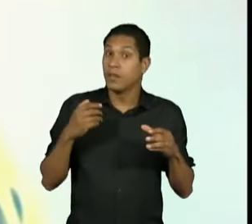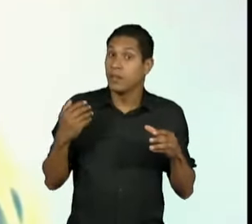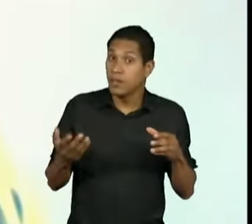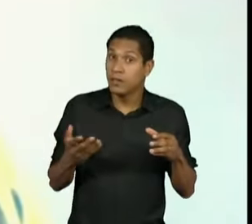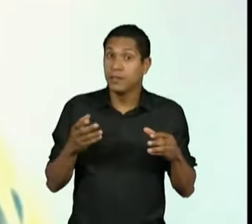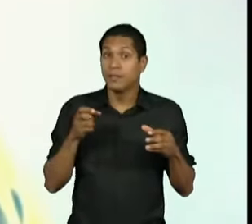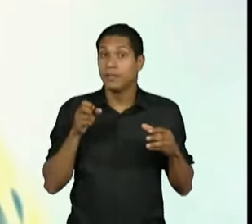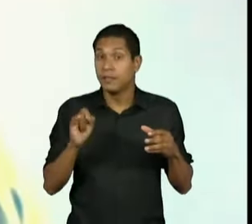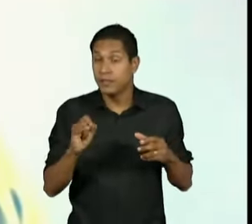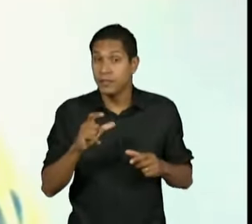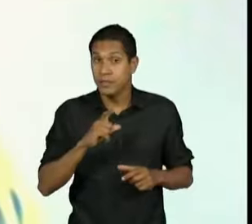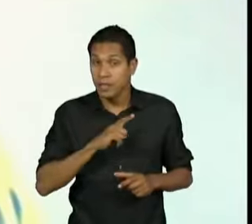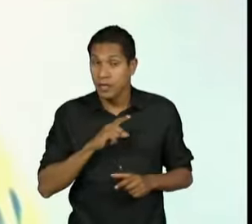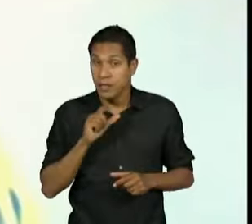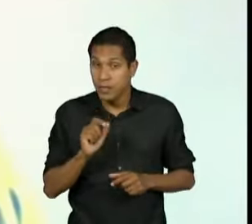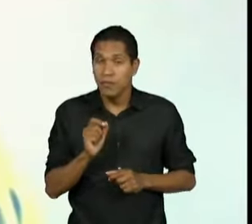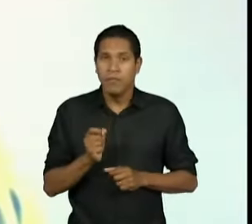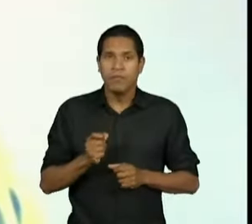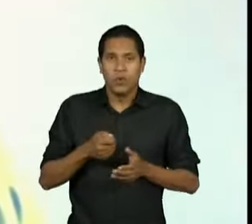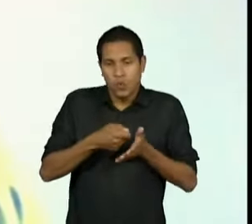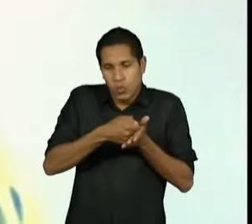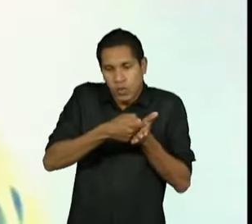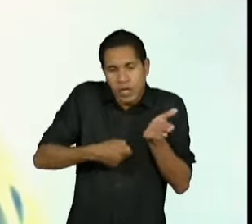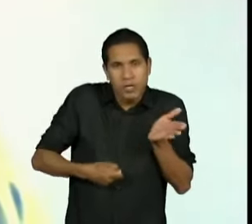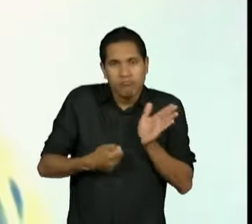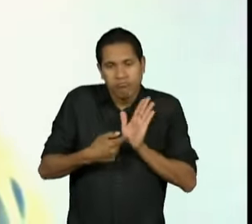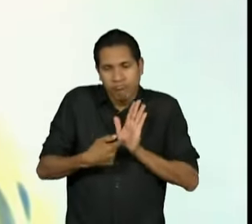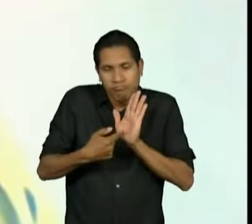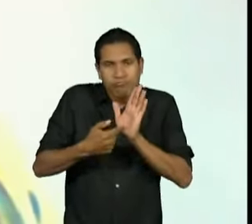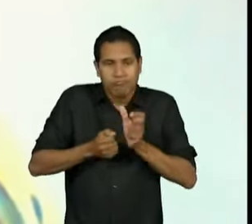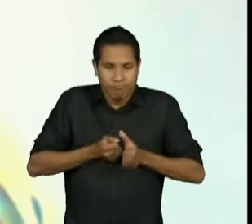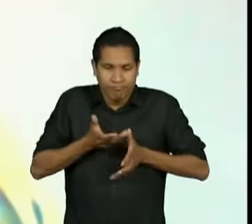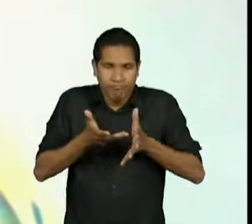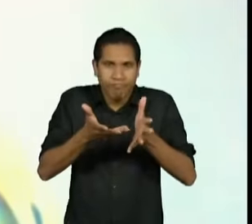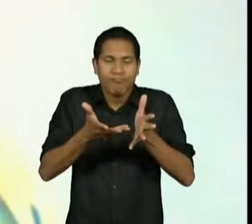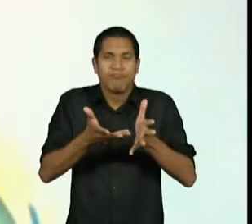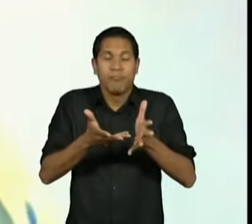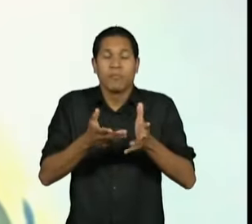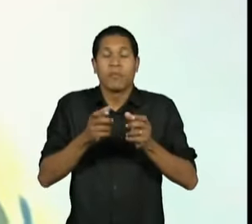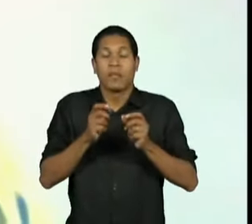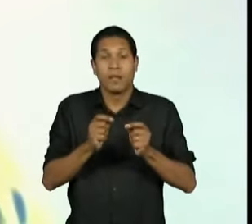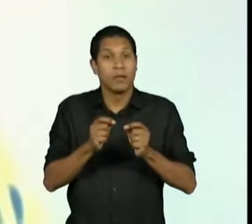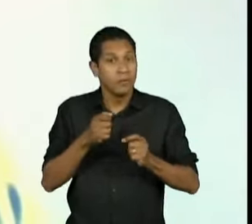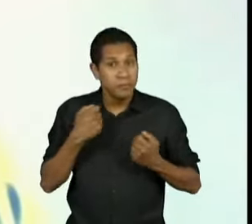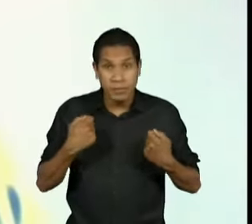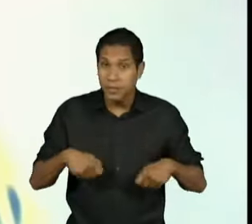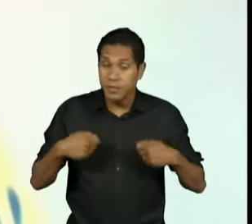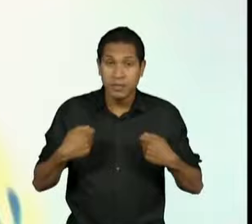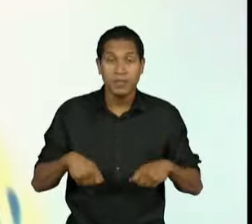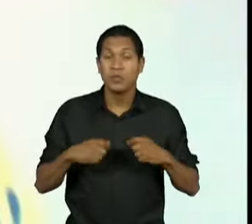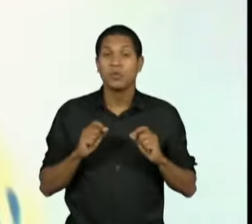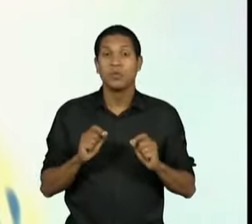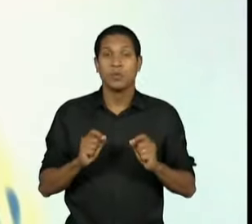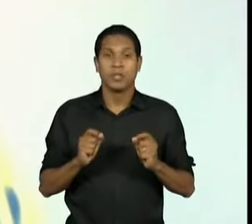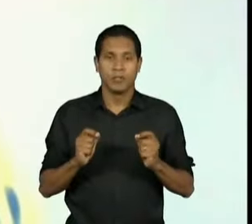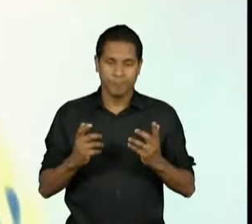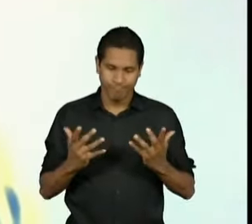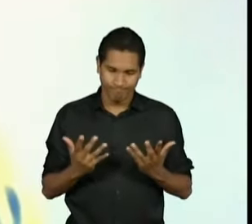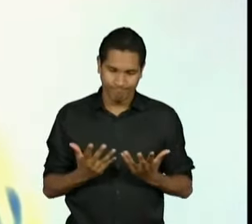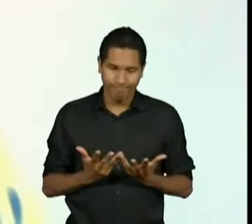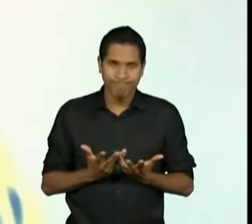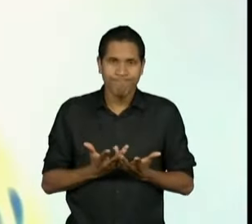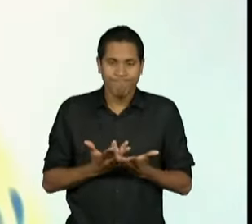lidando com a palavra, quando eu estou criando um texto, eu não me desvencilho disso que eu sou,